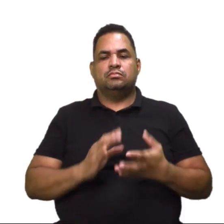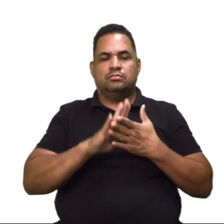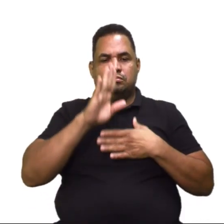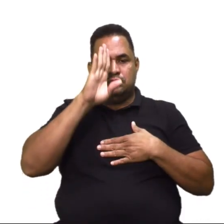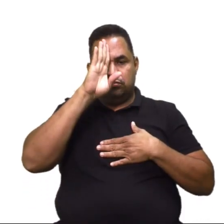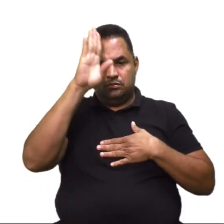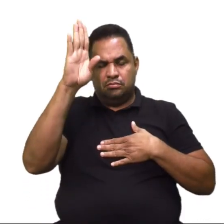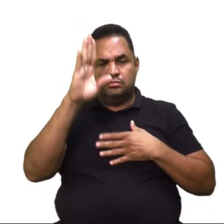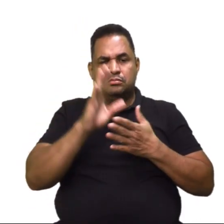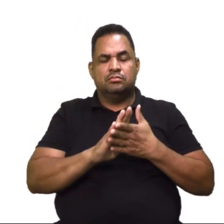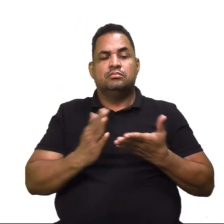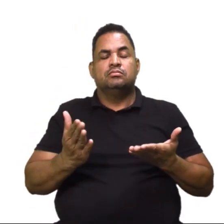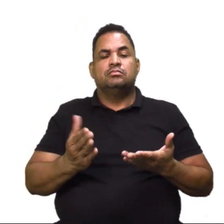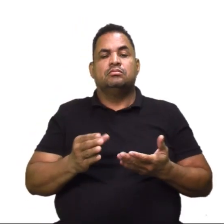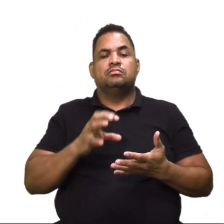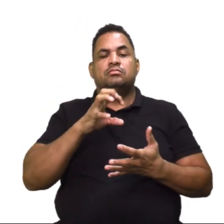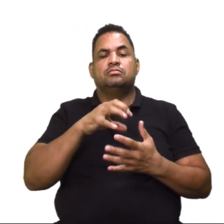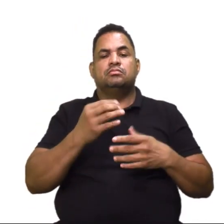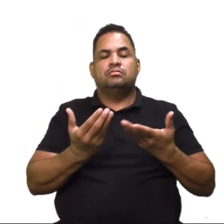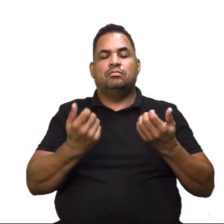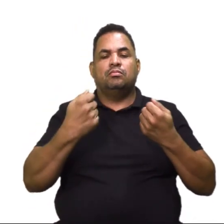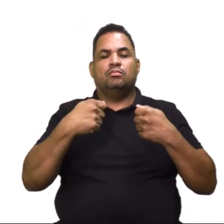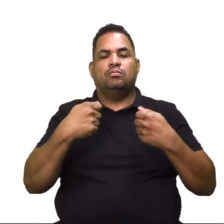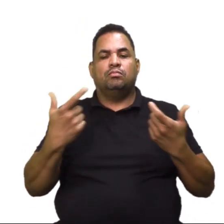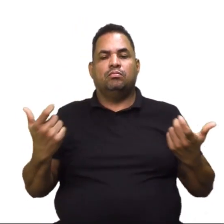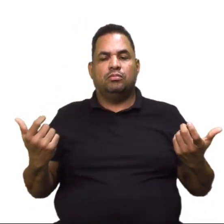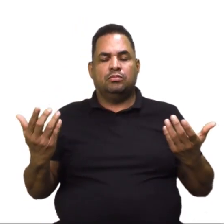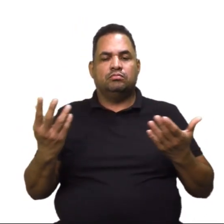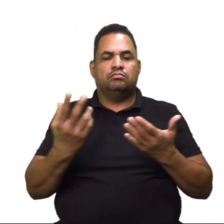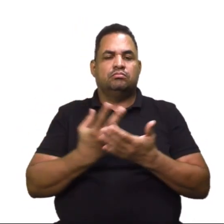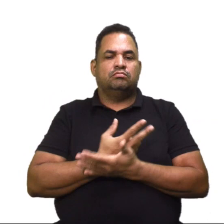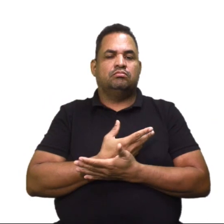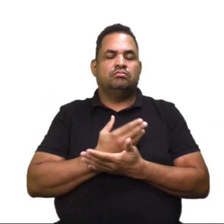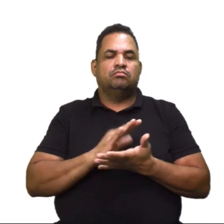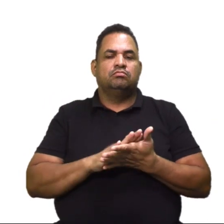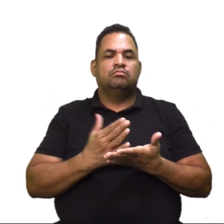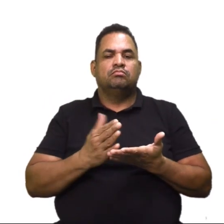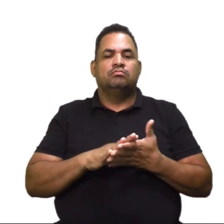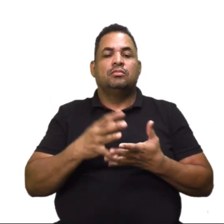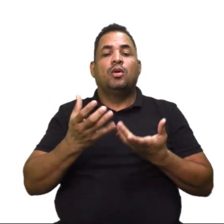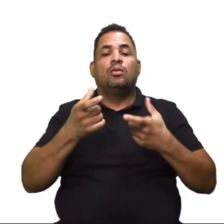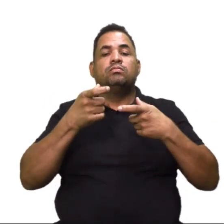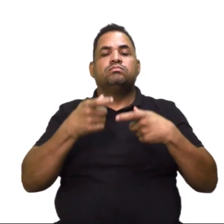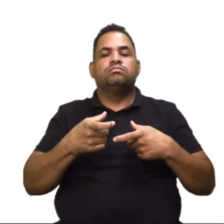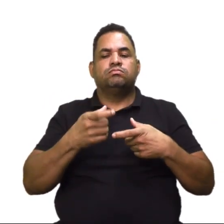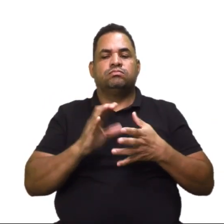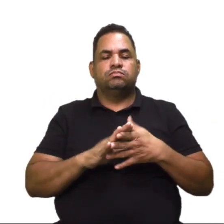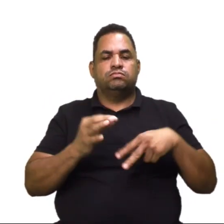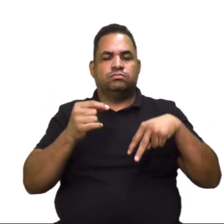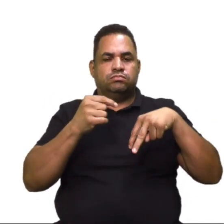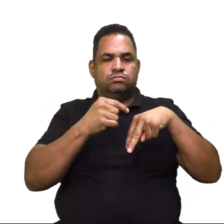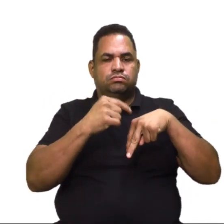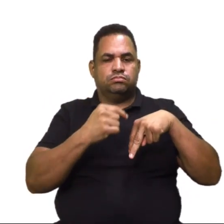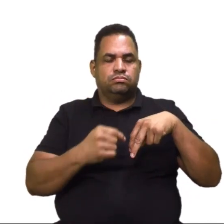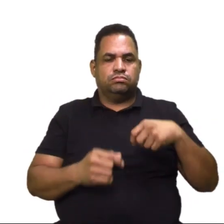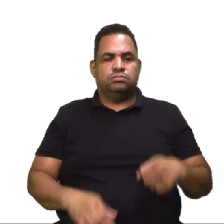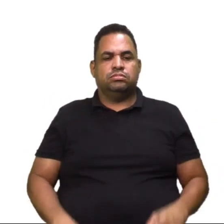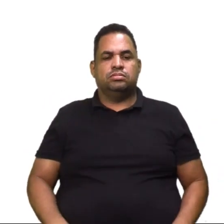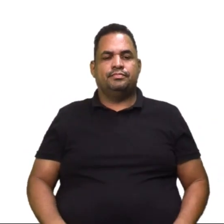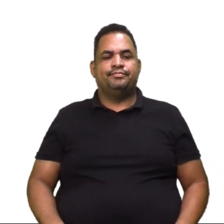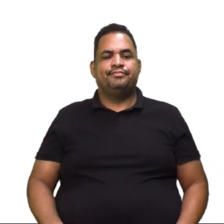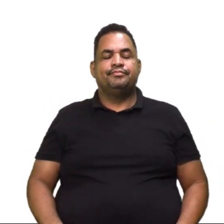destacou que ele pode, as regiões onde ele pode provocar, mas o principal lugar onde esse vírus pode provocar o